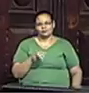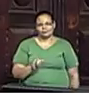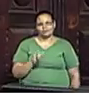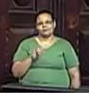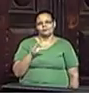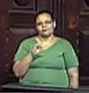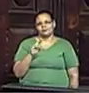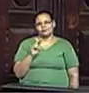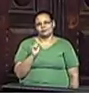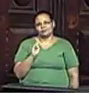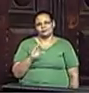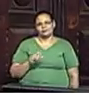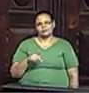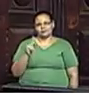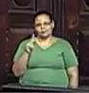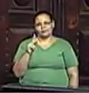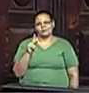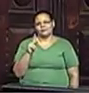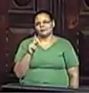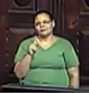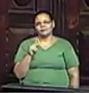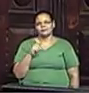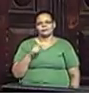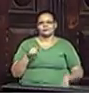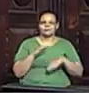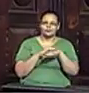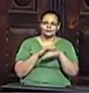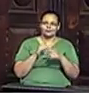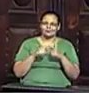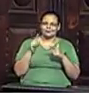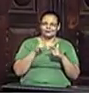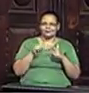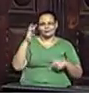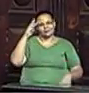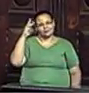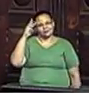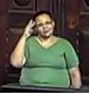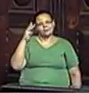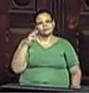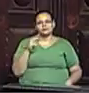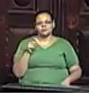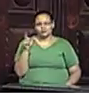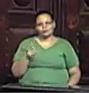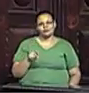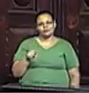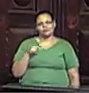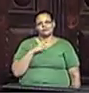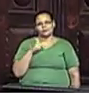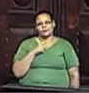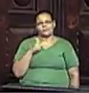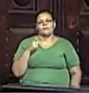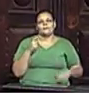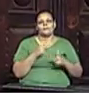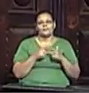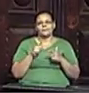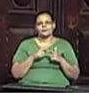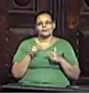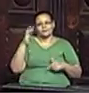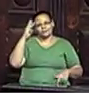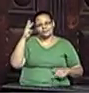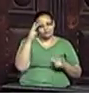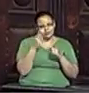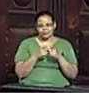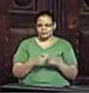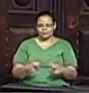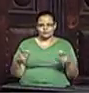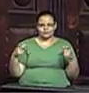trata genericamente de doentes mentais, de pacientes que apresentem transtornos mentais de modo